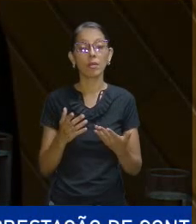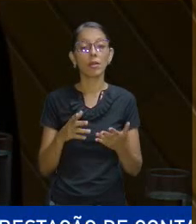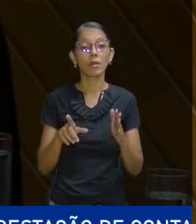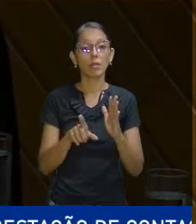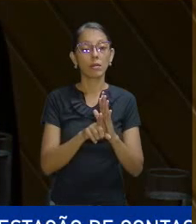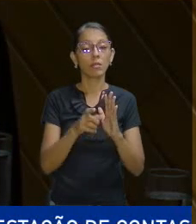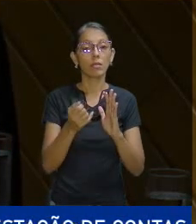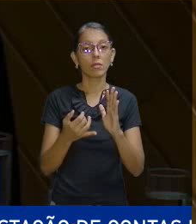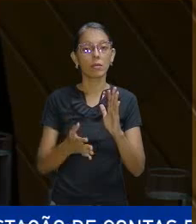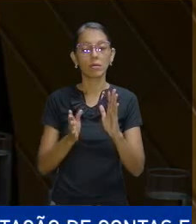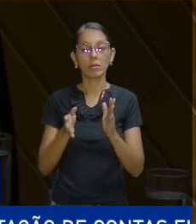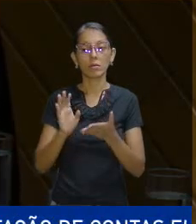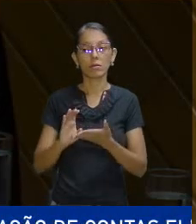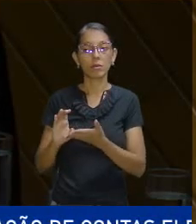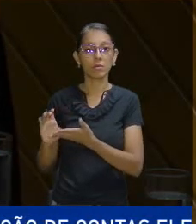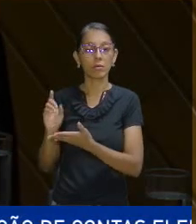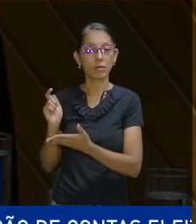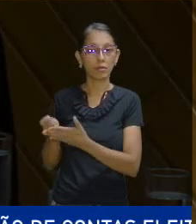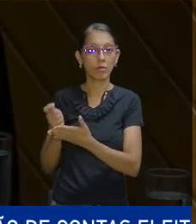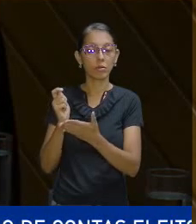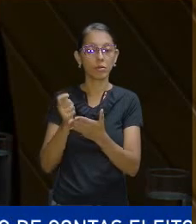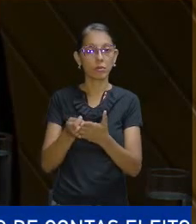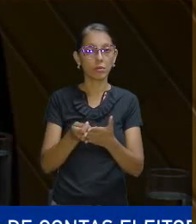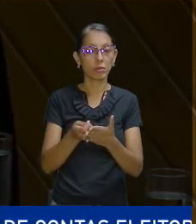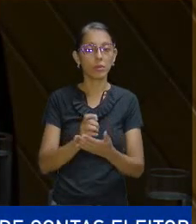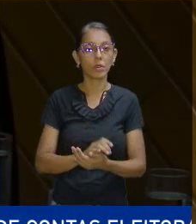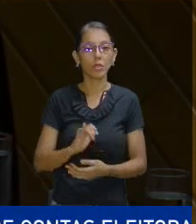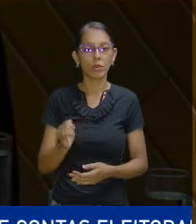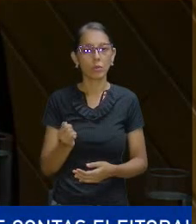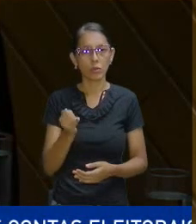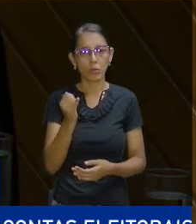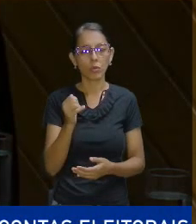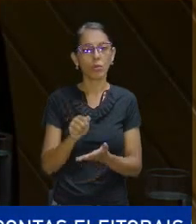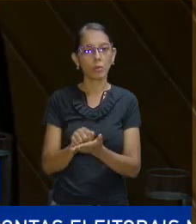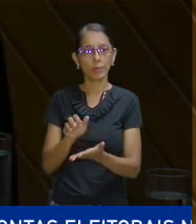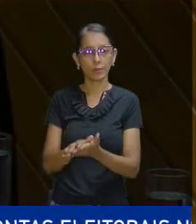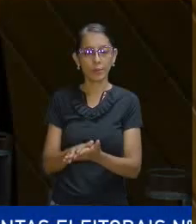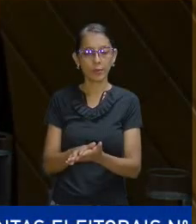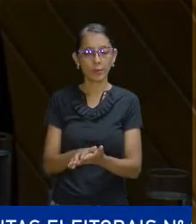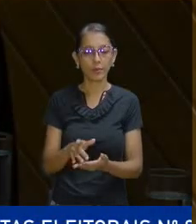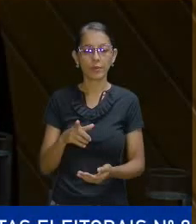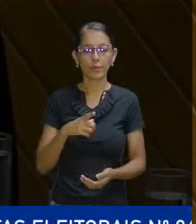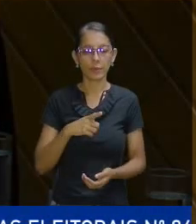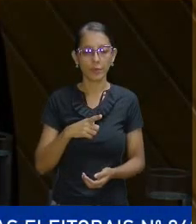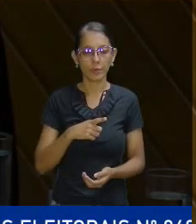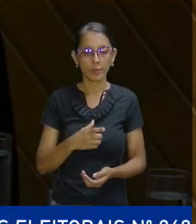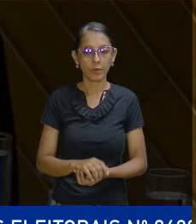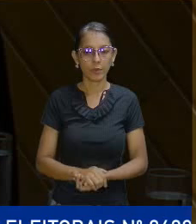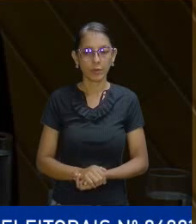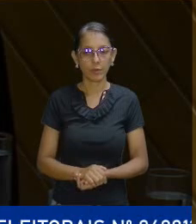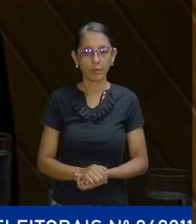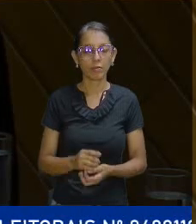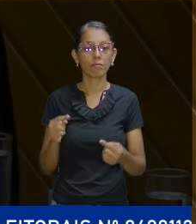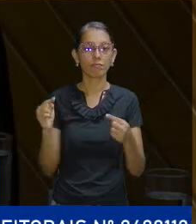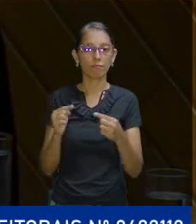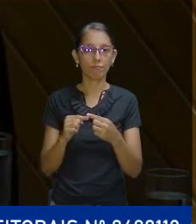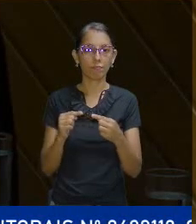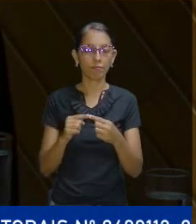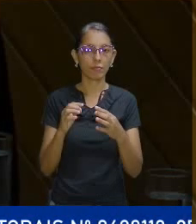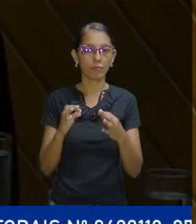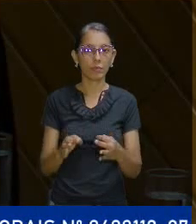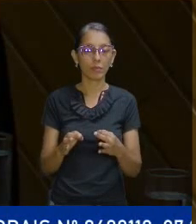embargado, referentes ao pagamento irregular de multa e juros com recursos do fundo partidário, identifico como irregulares